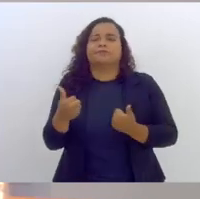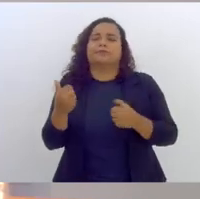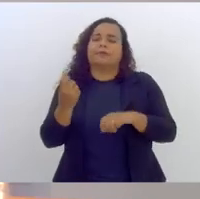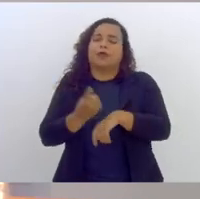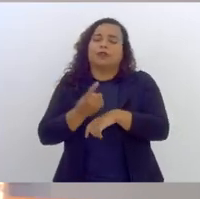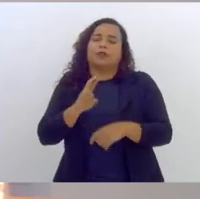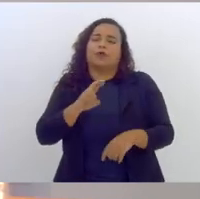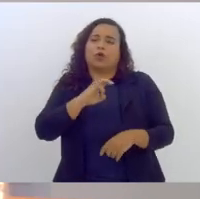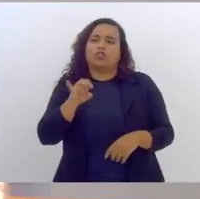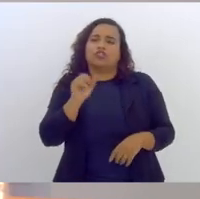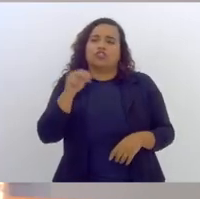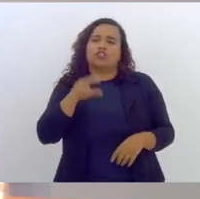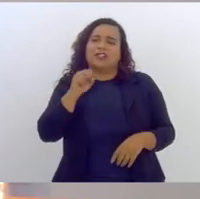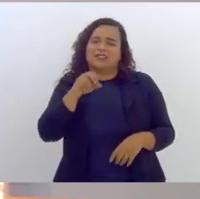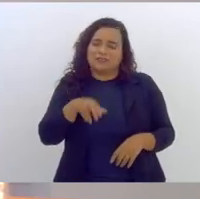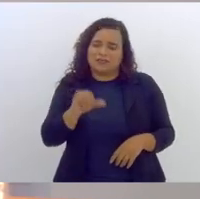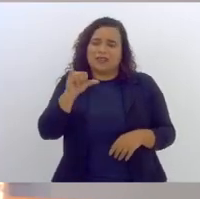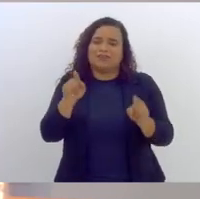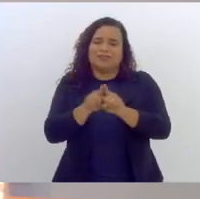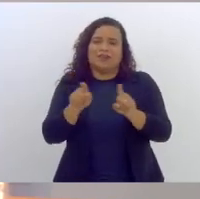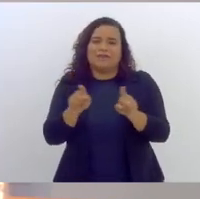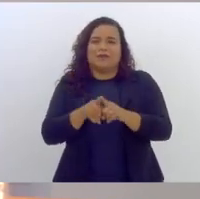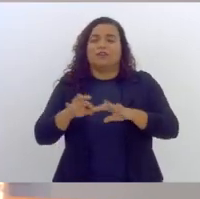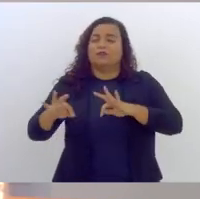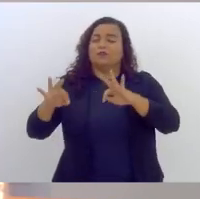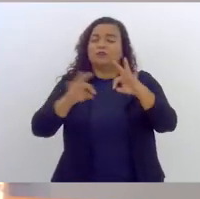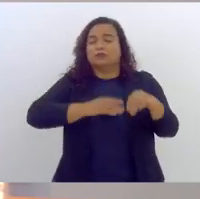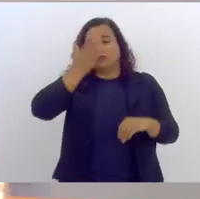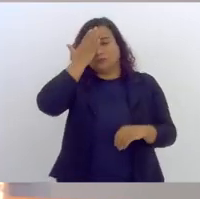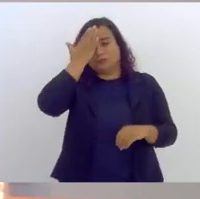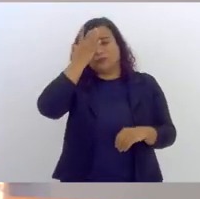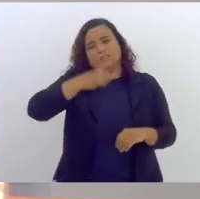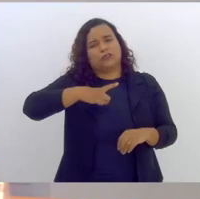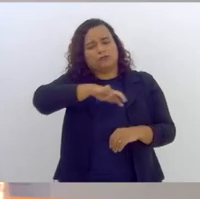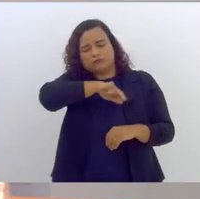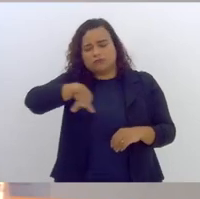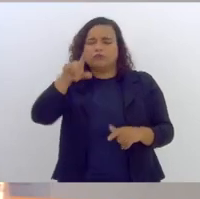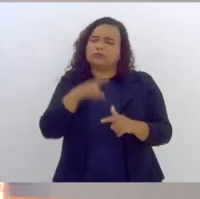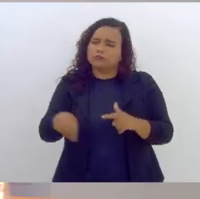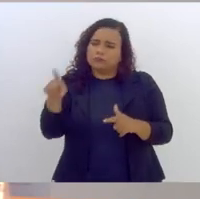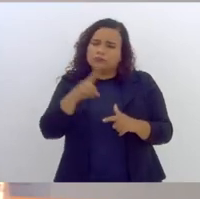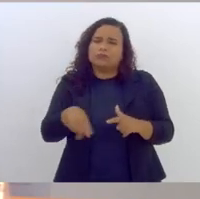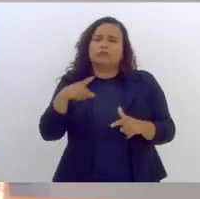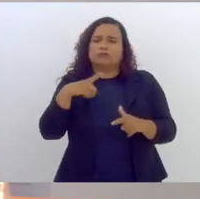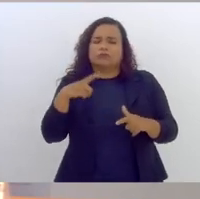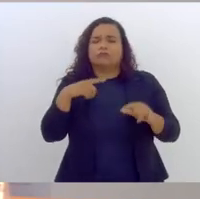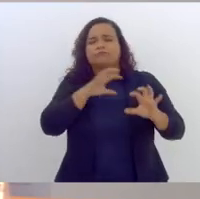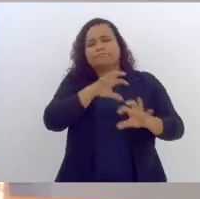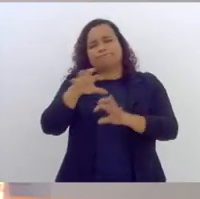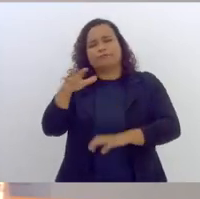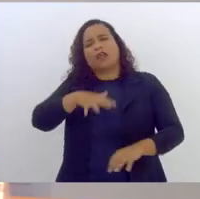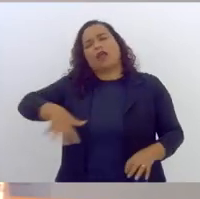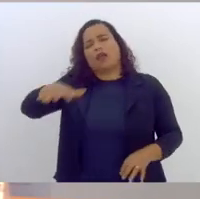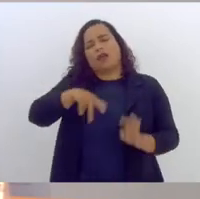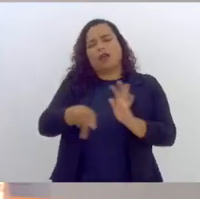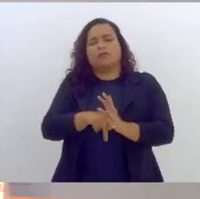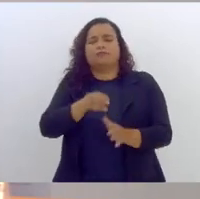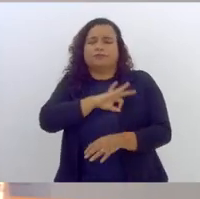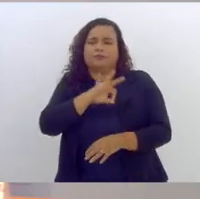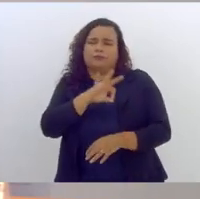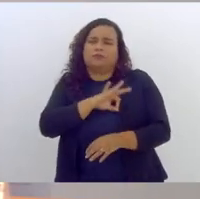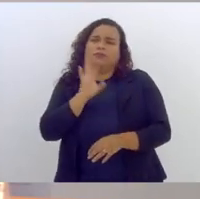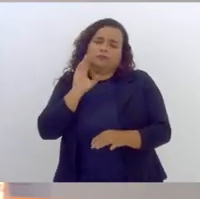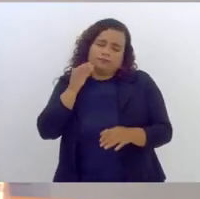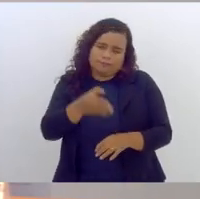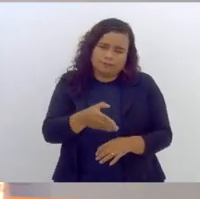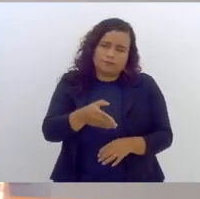Jansen que aqui está enfim Todos nós sabemos hoje dos vários problemas que atingem a nossa área de forma particular